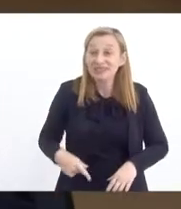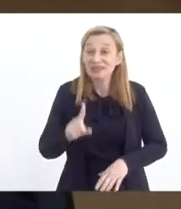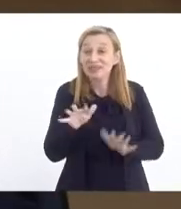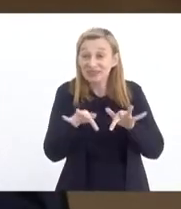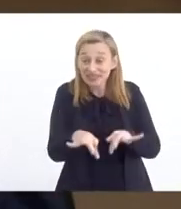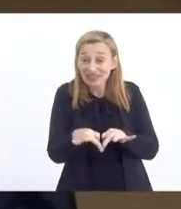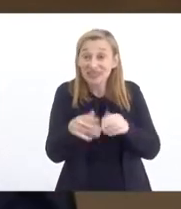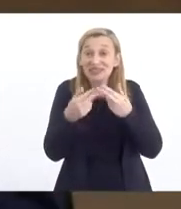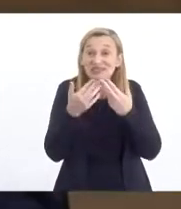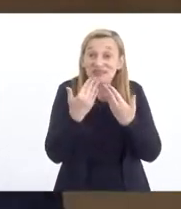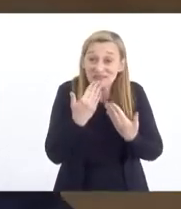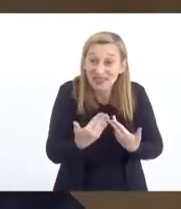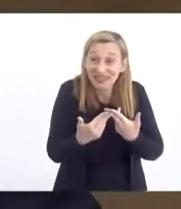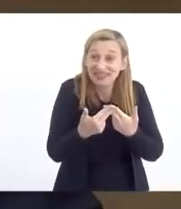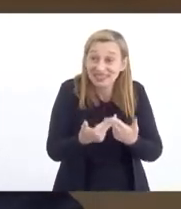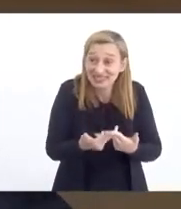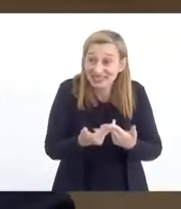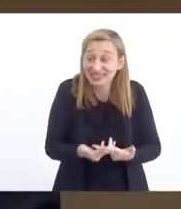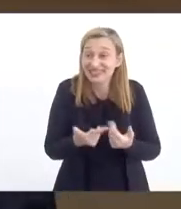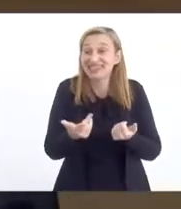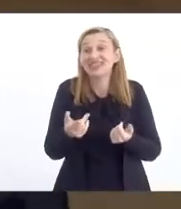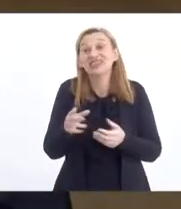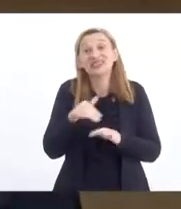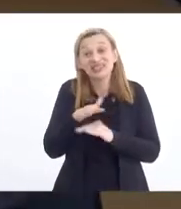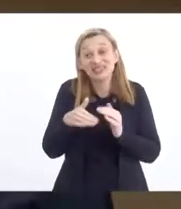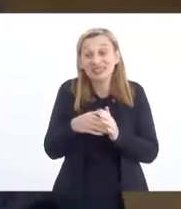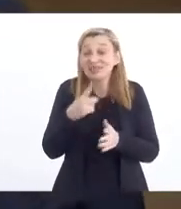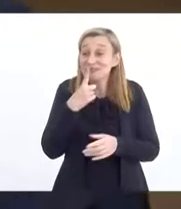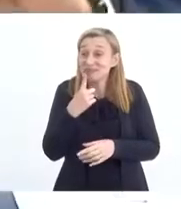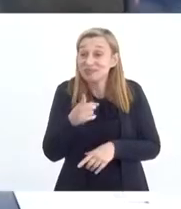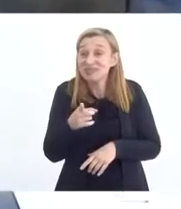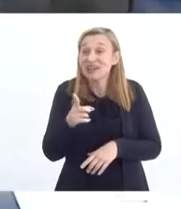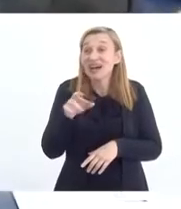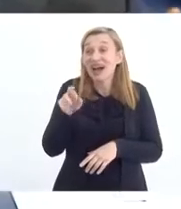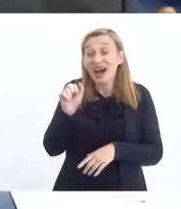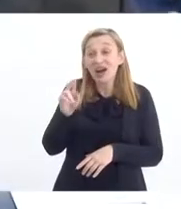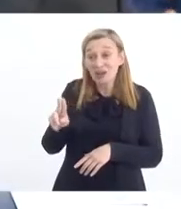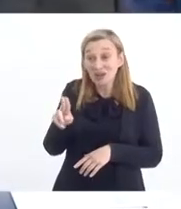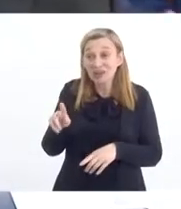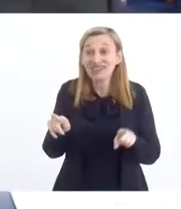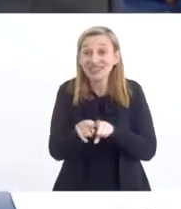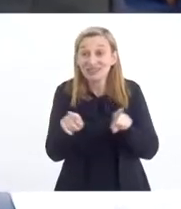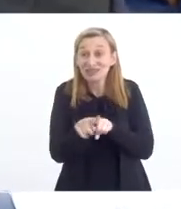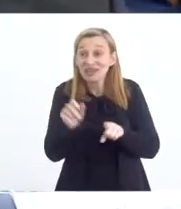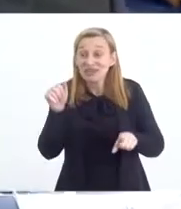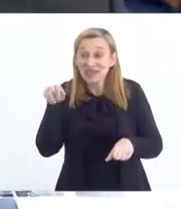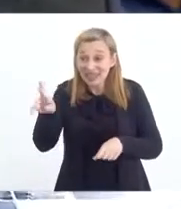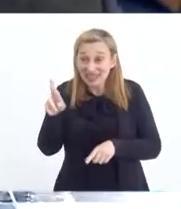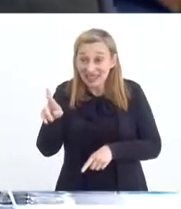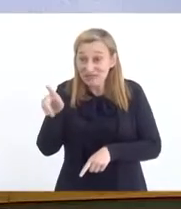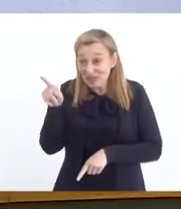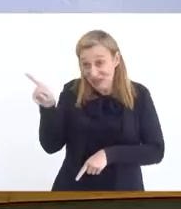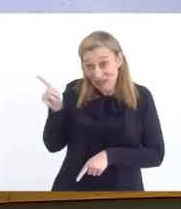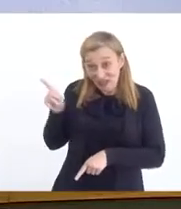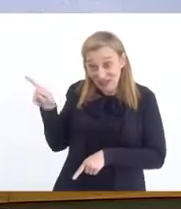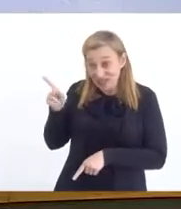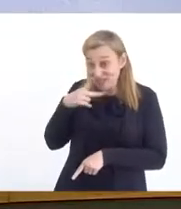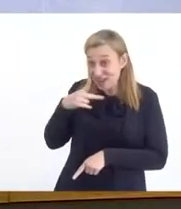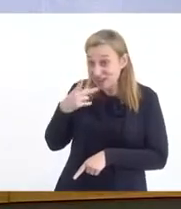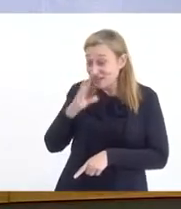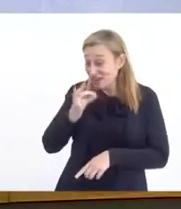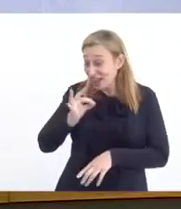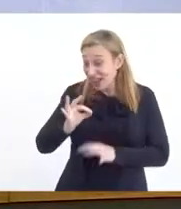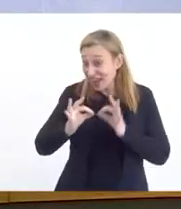encerrar. Por favor, todo mundo aqui, ó. Tanto o nosso Raul como o Vladimir falou. Essa o Jefferson gosta de falar, André,